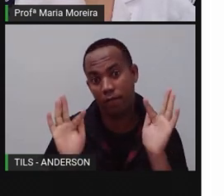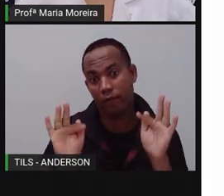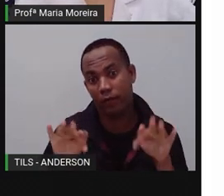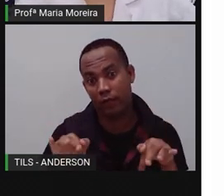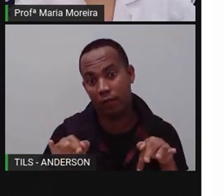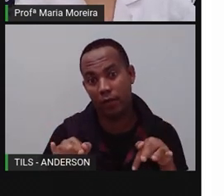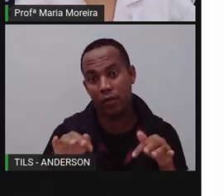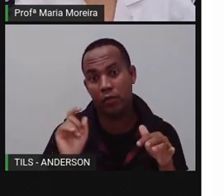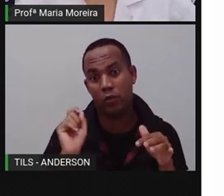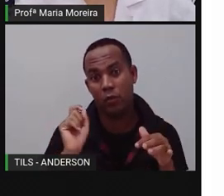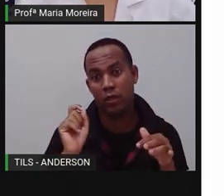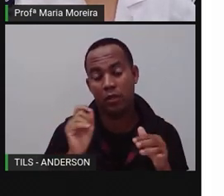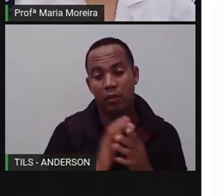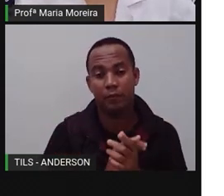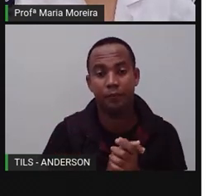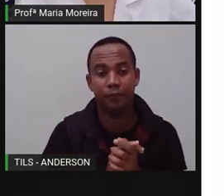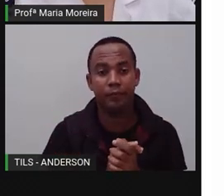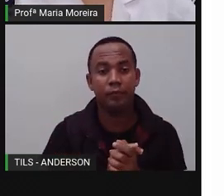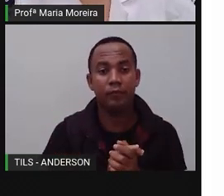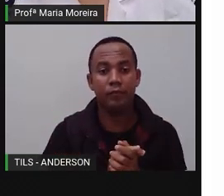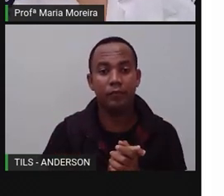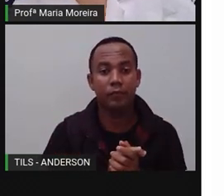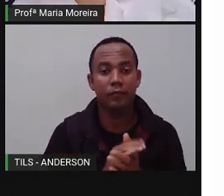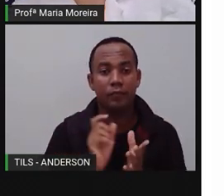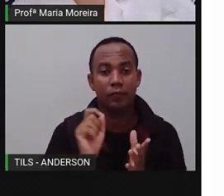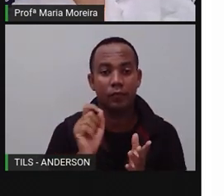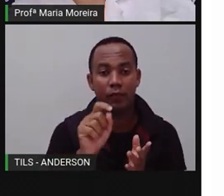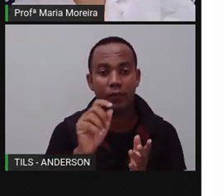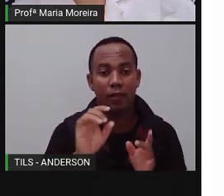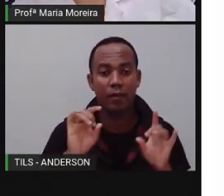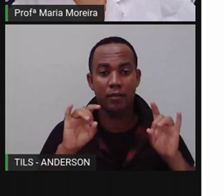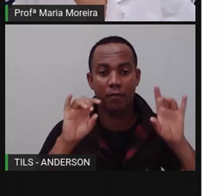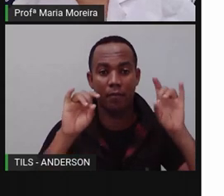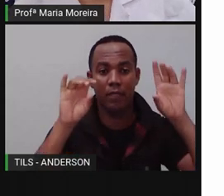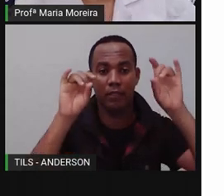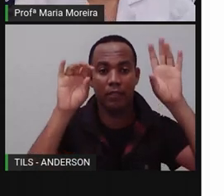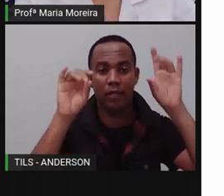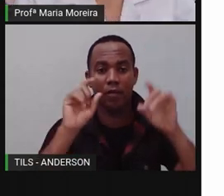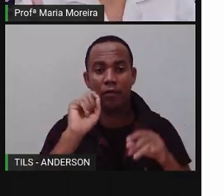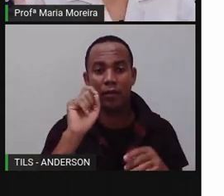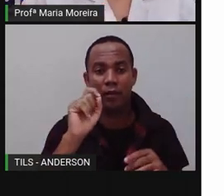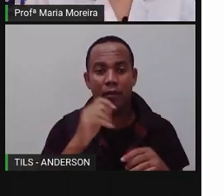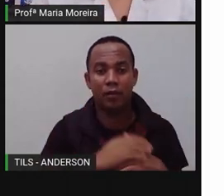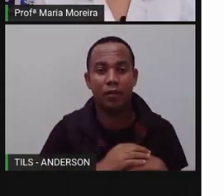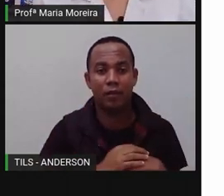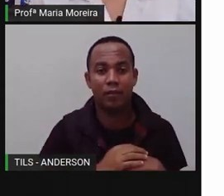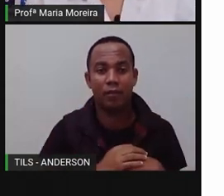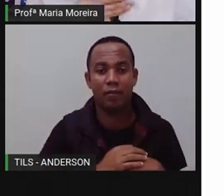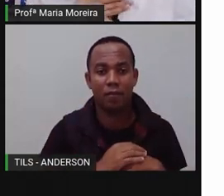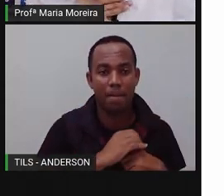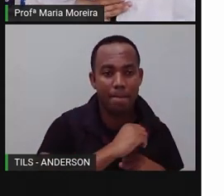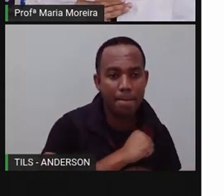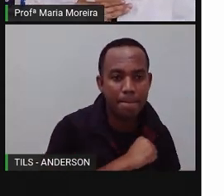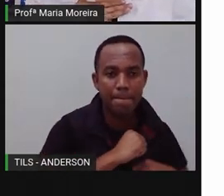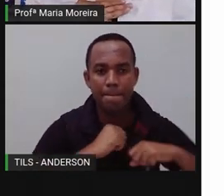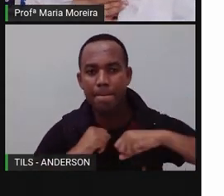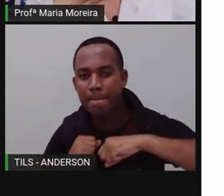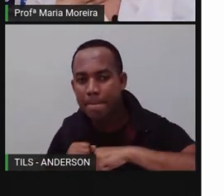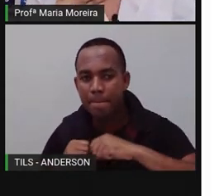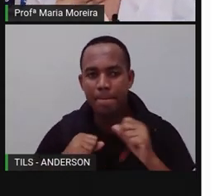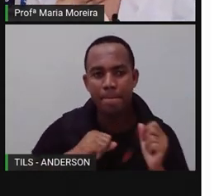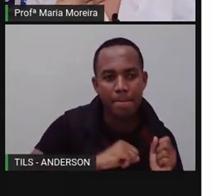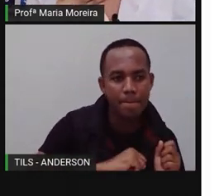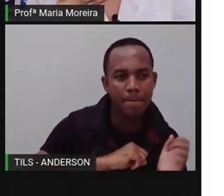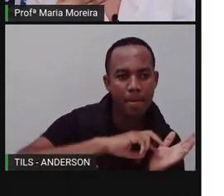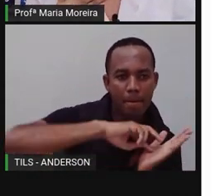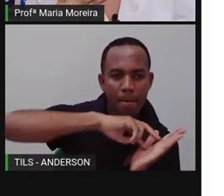Finalmente, né, Anderson, merece um destaque especial. Quem? Quem? A capoeira, que eu sinceramente queria